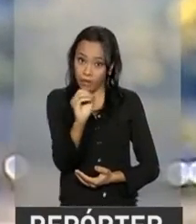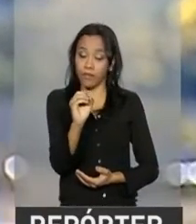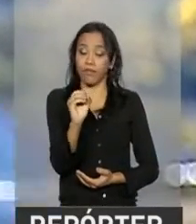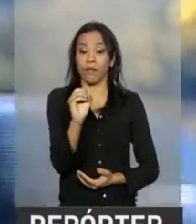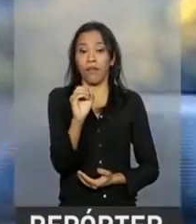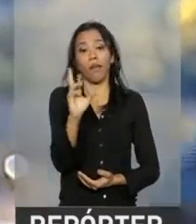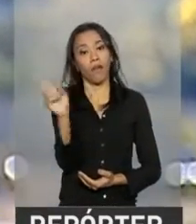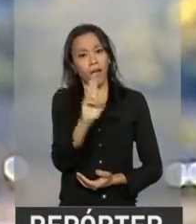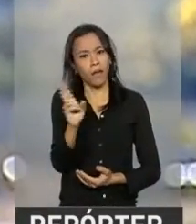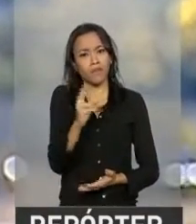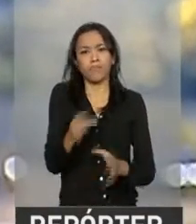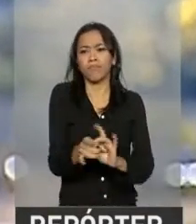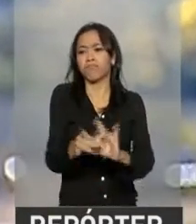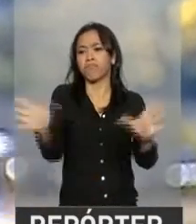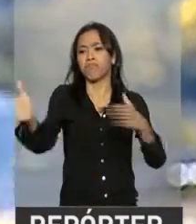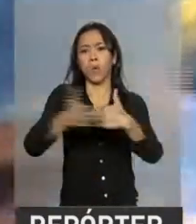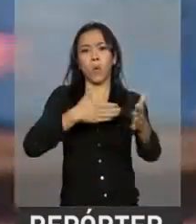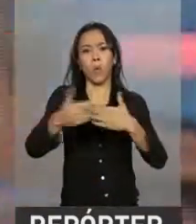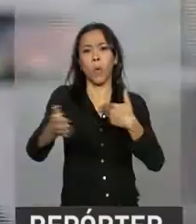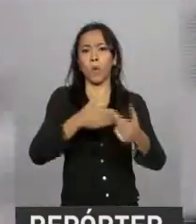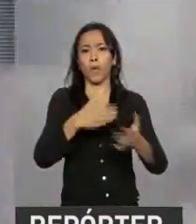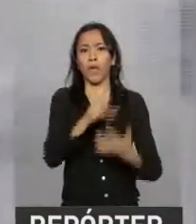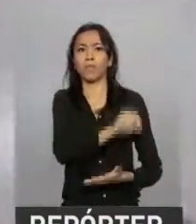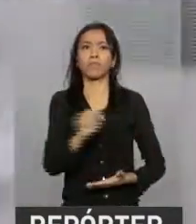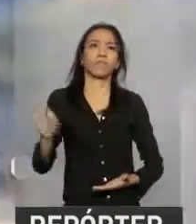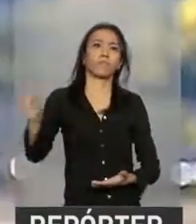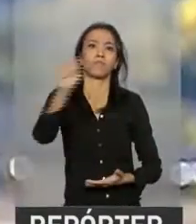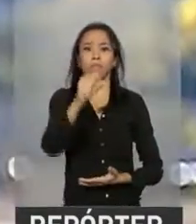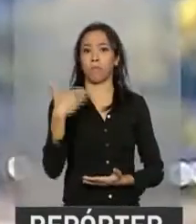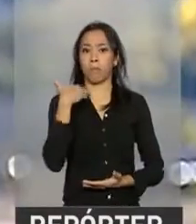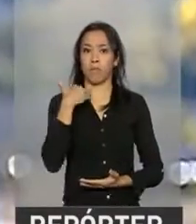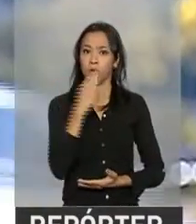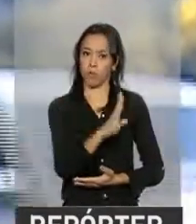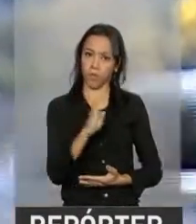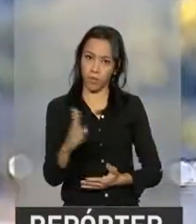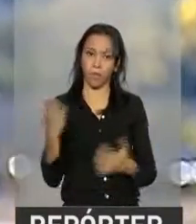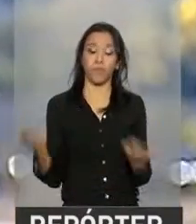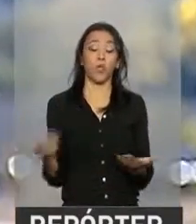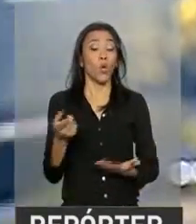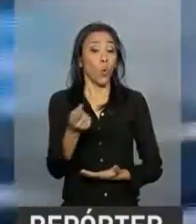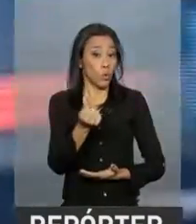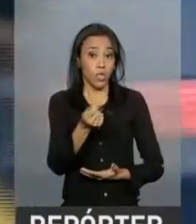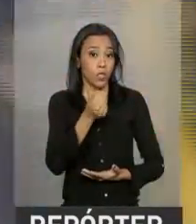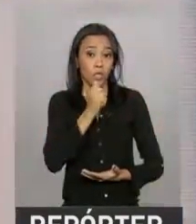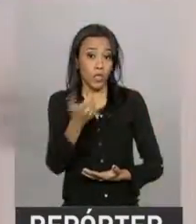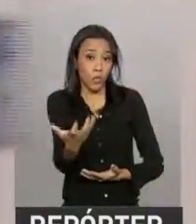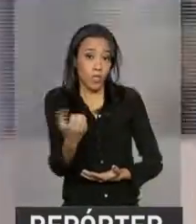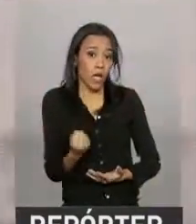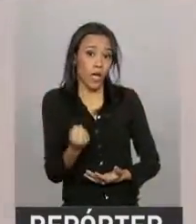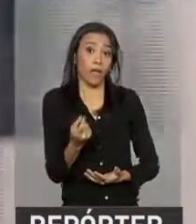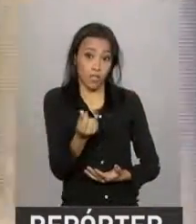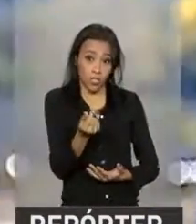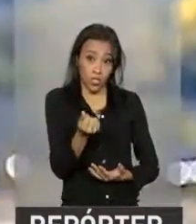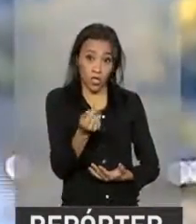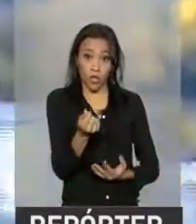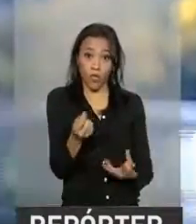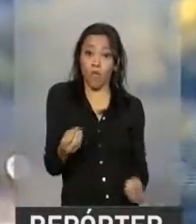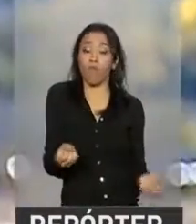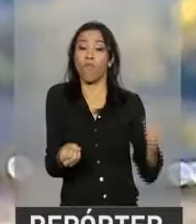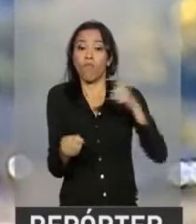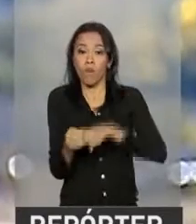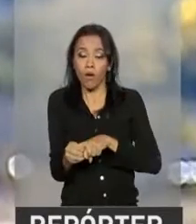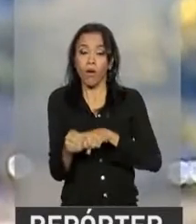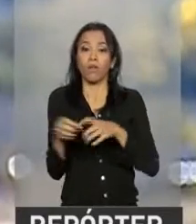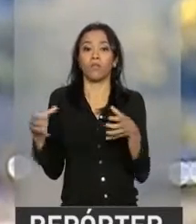disponível em qualquer agência do banco do brasil né o dinheiro que não foi sacado e lhe seria devolvido ao fundo do